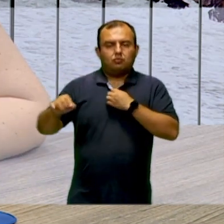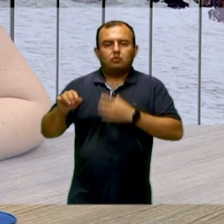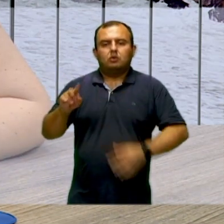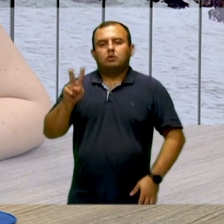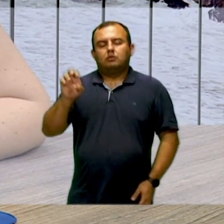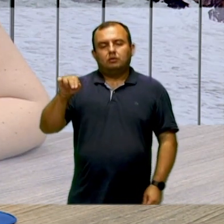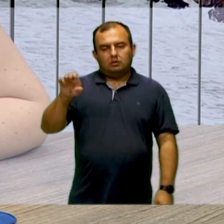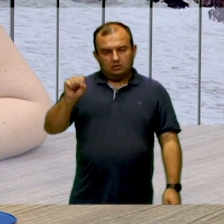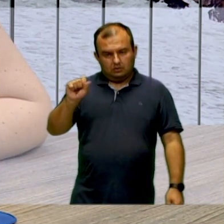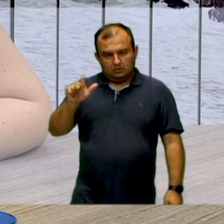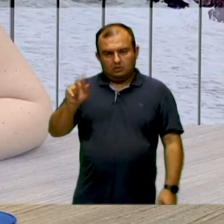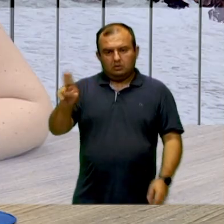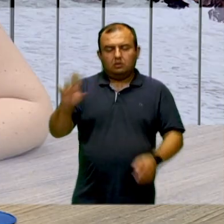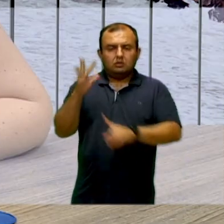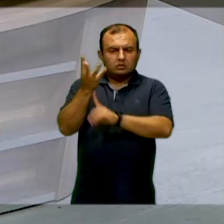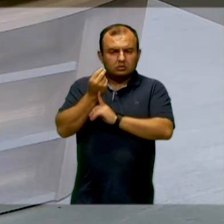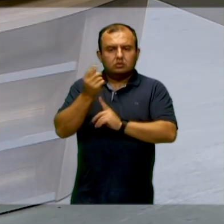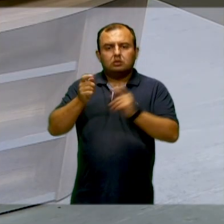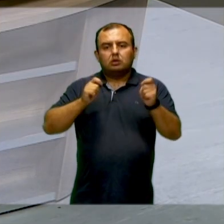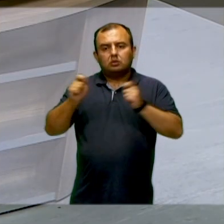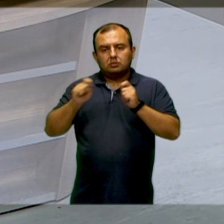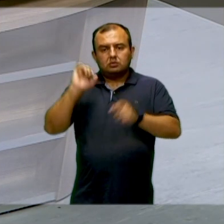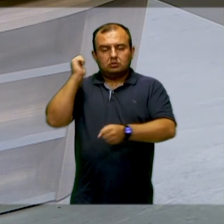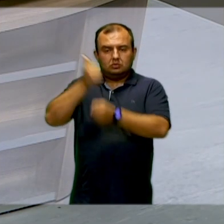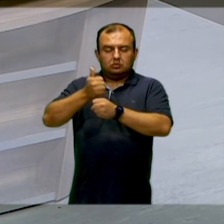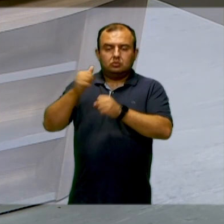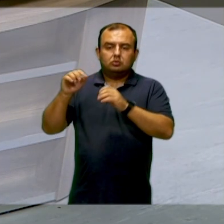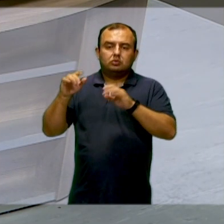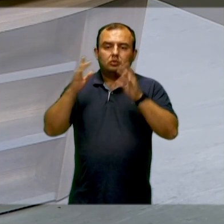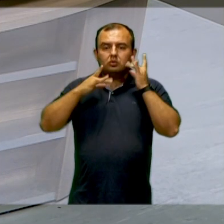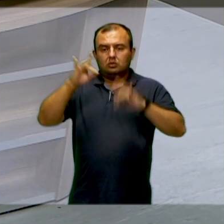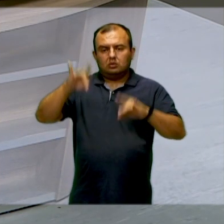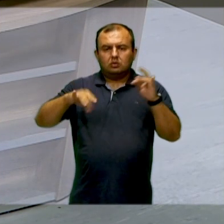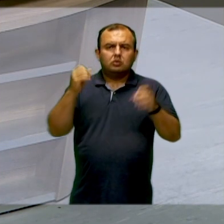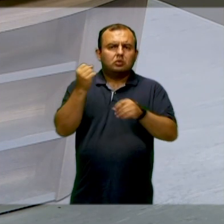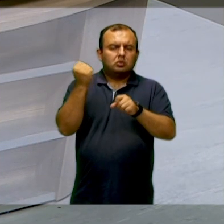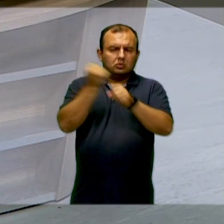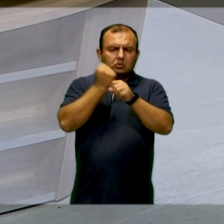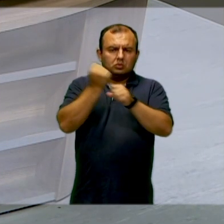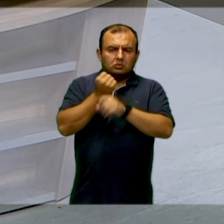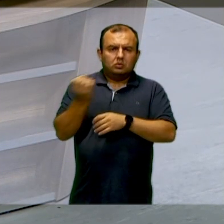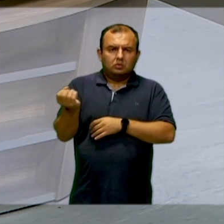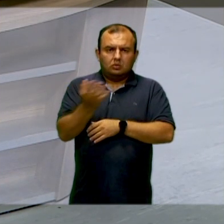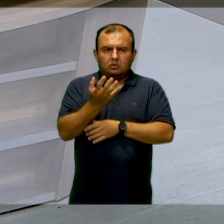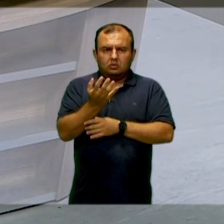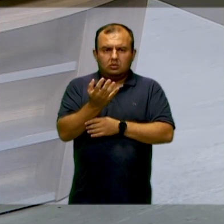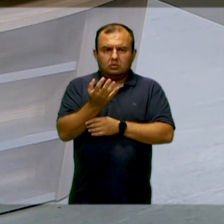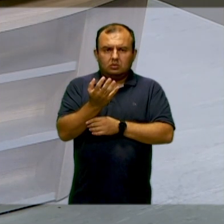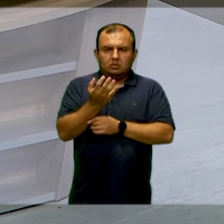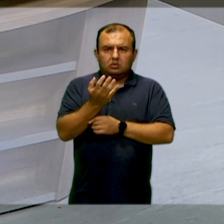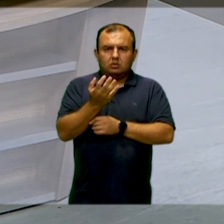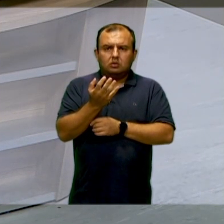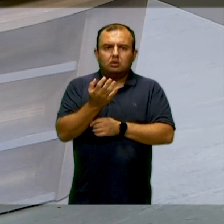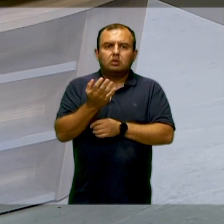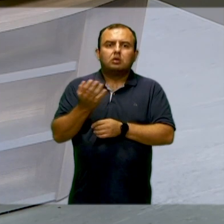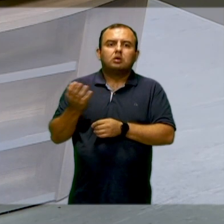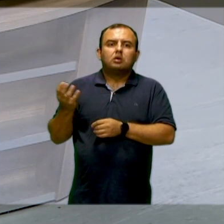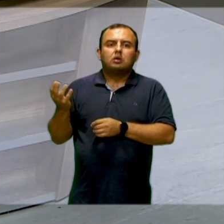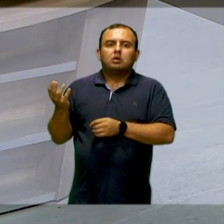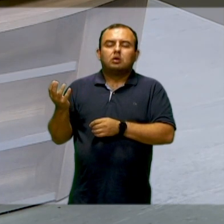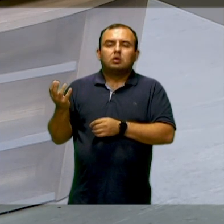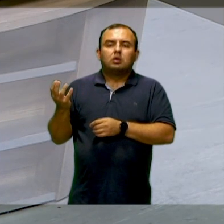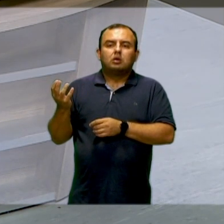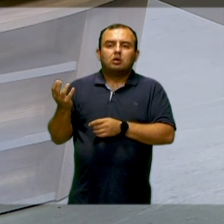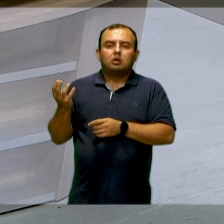ali sob o comando. O teatro, ele passou por uma obra recente, né? É o Vence, o artista plástico, que está cuidando da Casa de Cultura? Sim, ele está